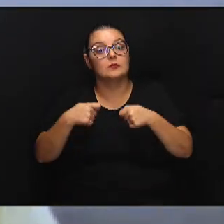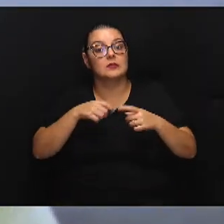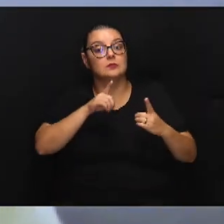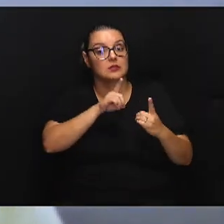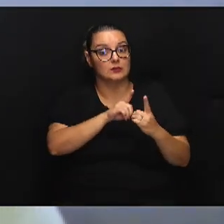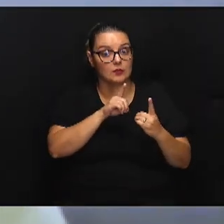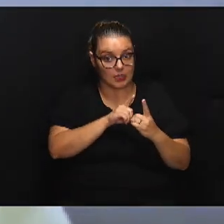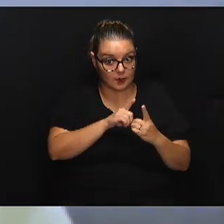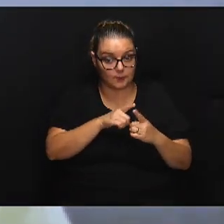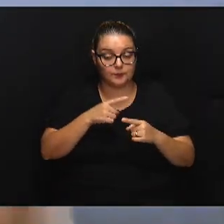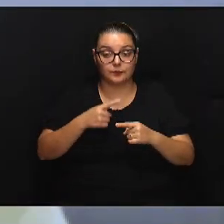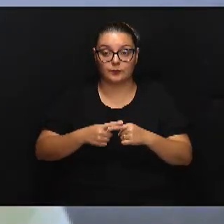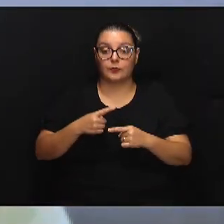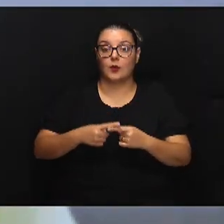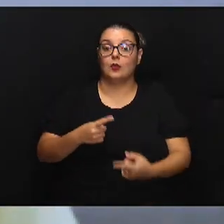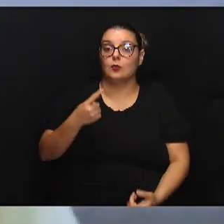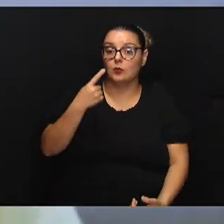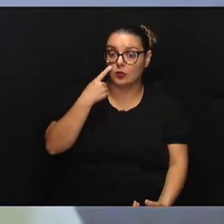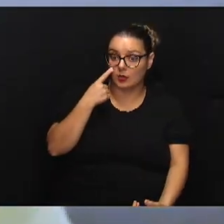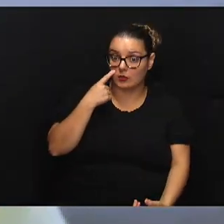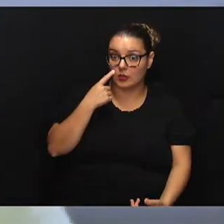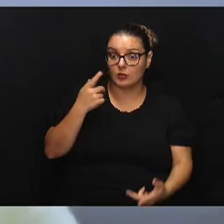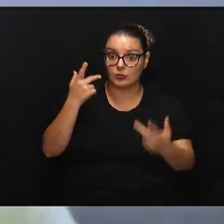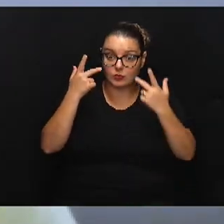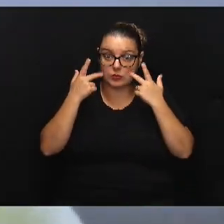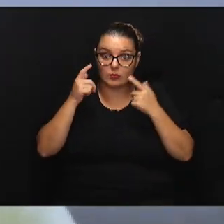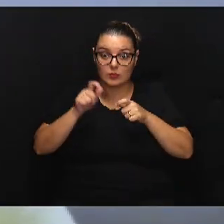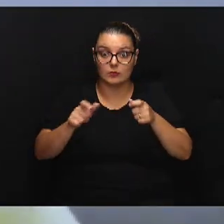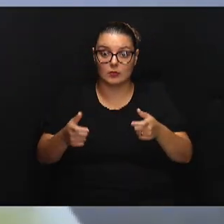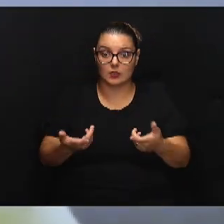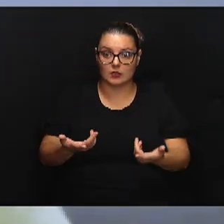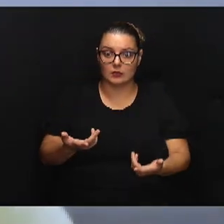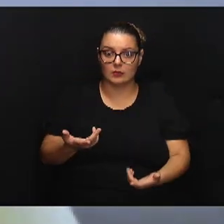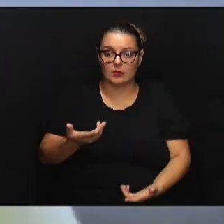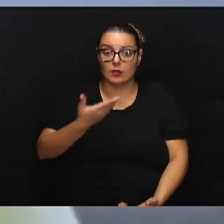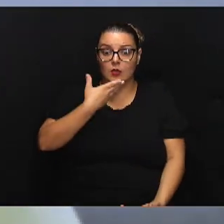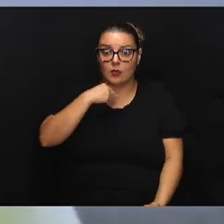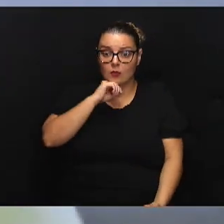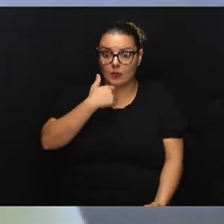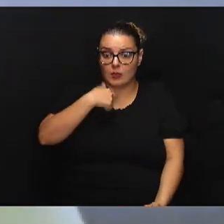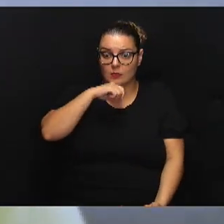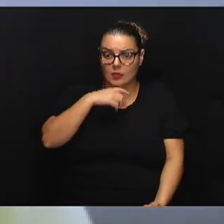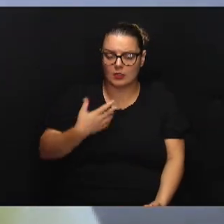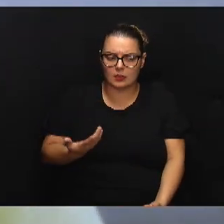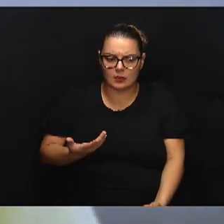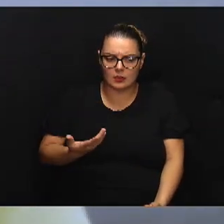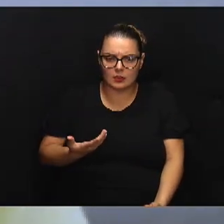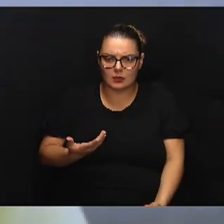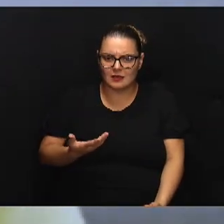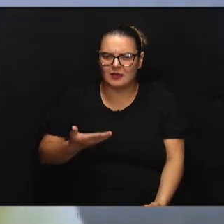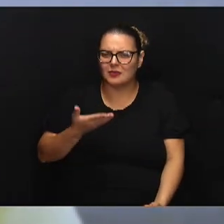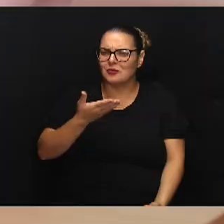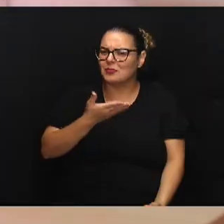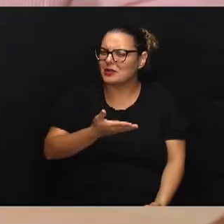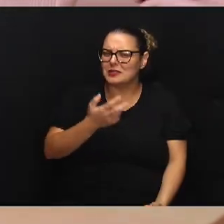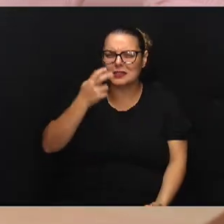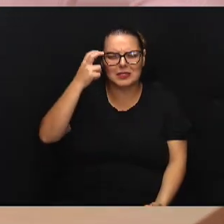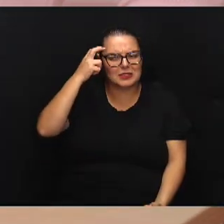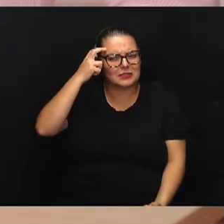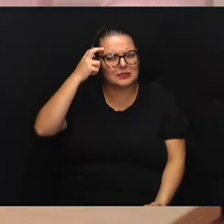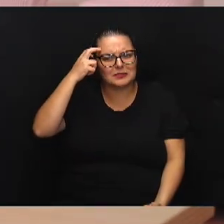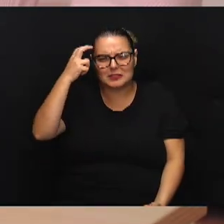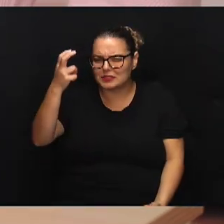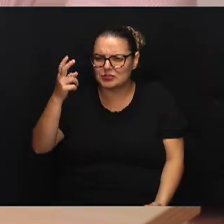atendimento. Porque a gente vê no comum das pessoas dizerem assim, os pais mesmo dizer, mas ele é tão inteligente,